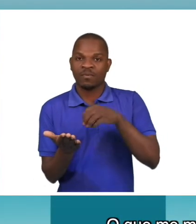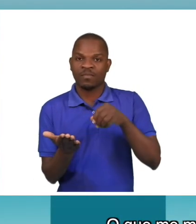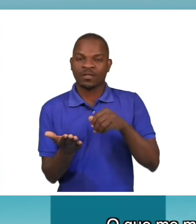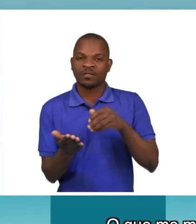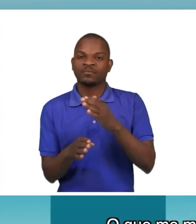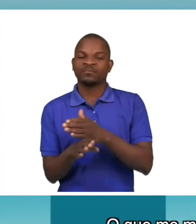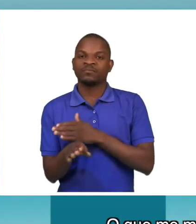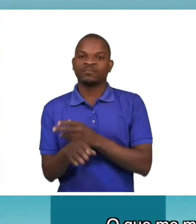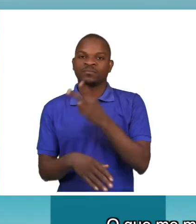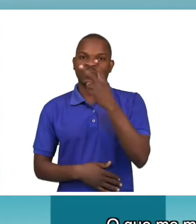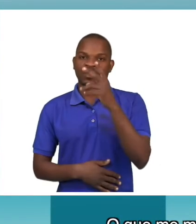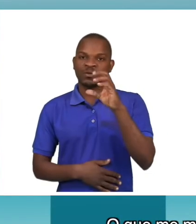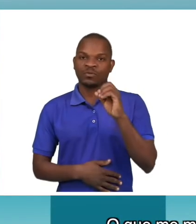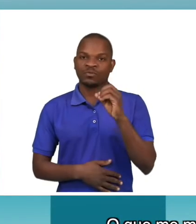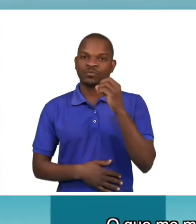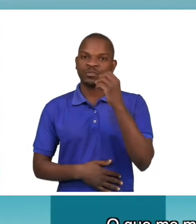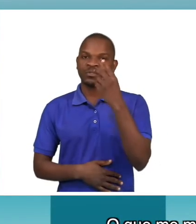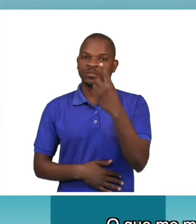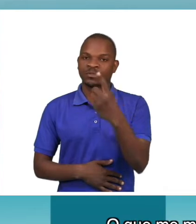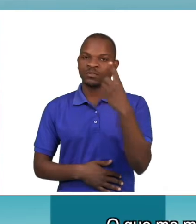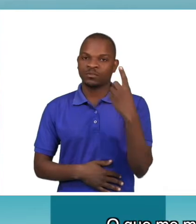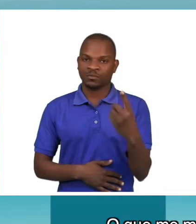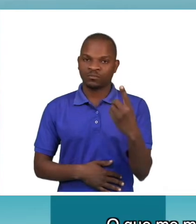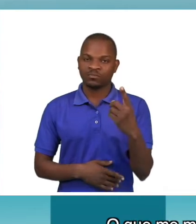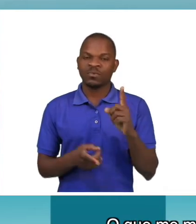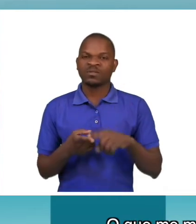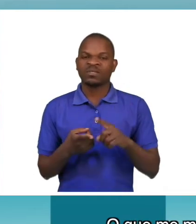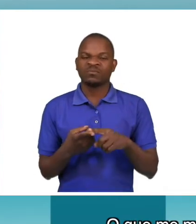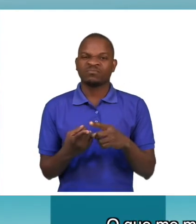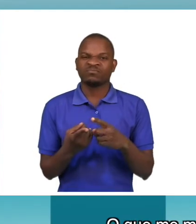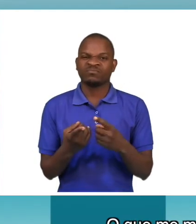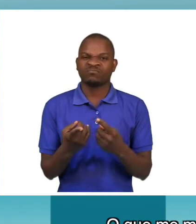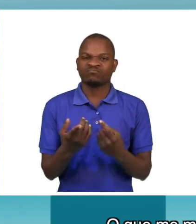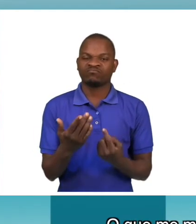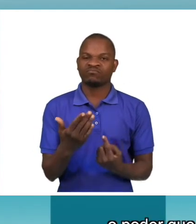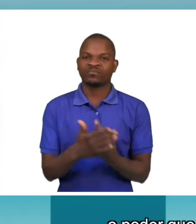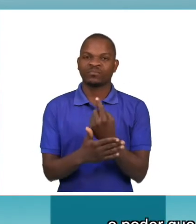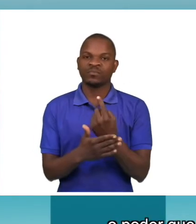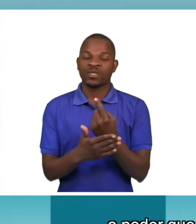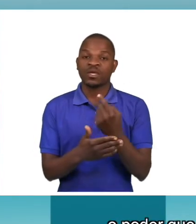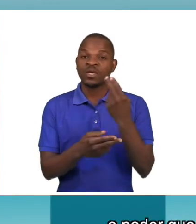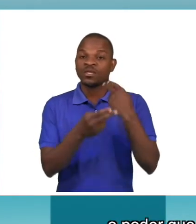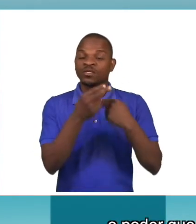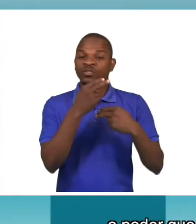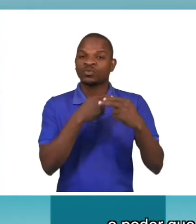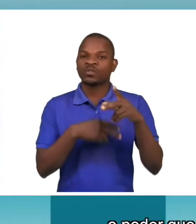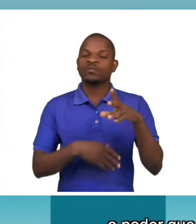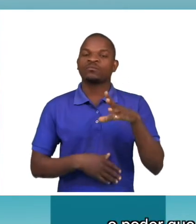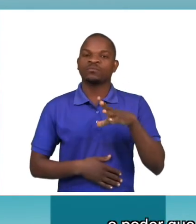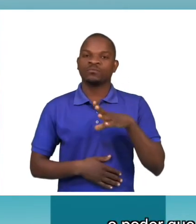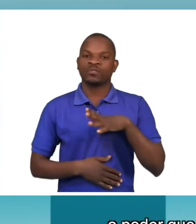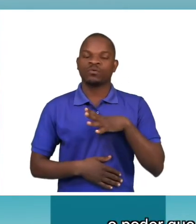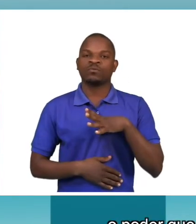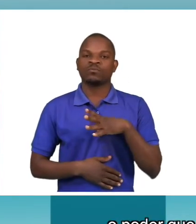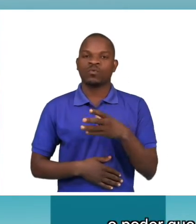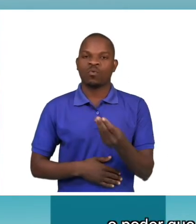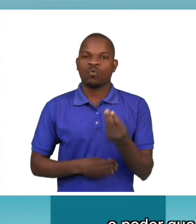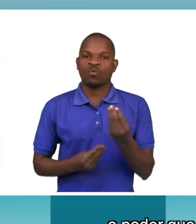motivou foi da tradição que nós sabemos o poder das histórias o poder que as histórias têm de partilhar